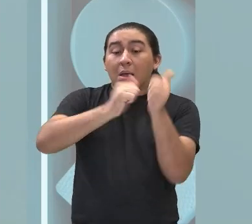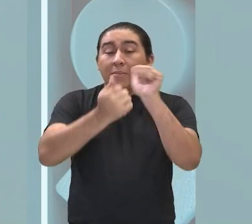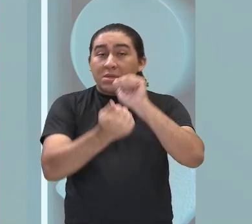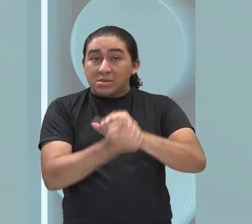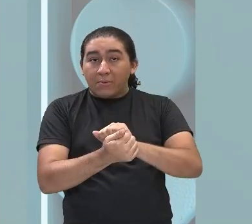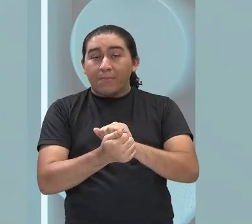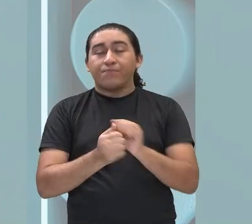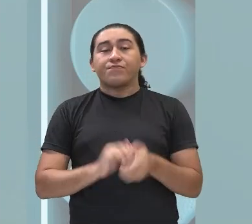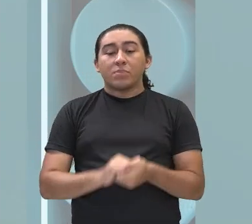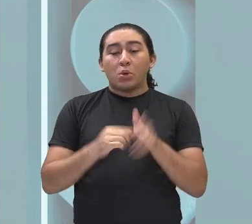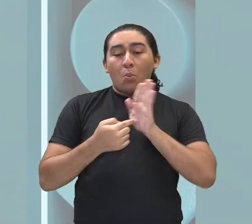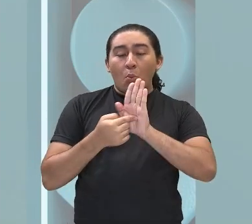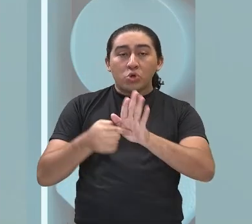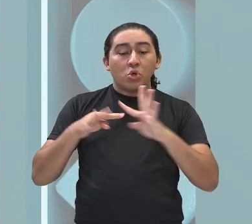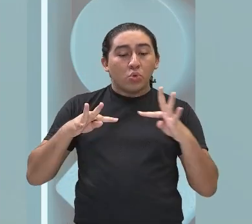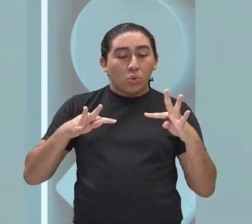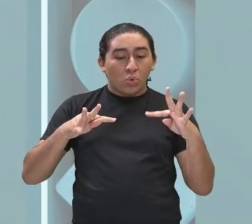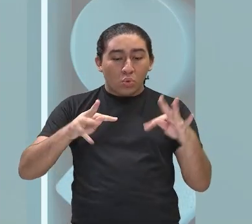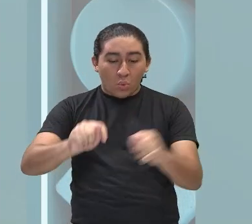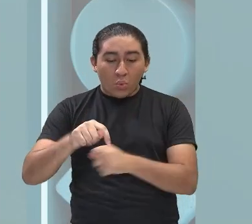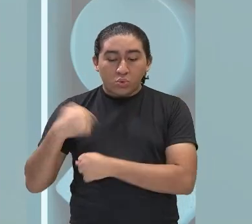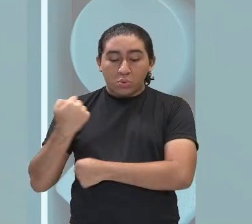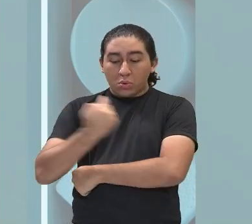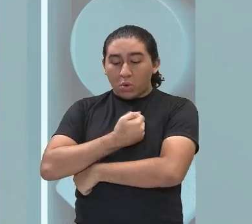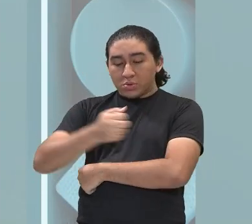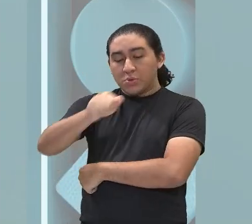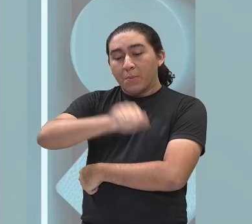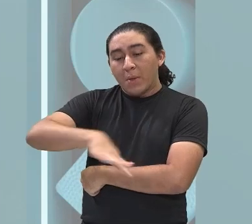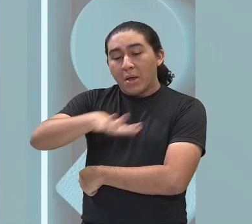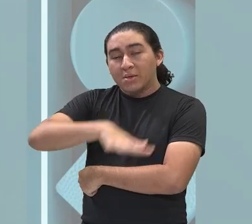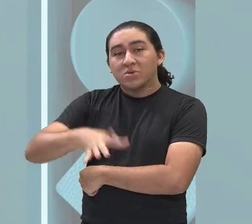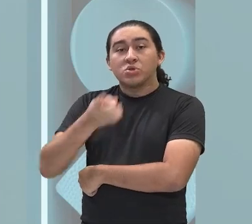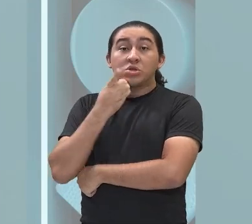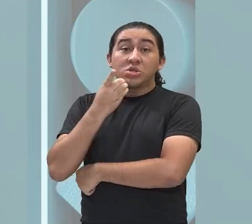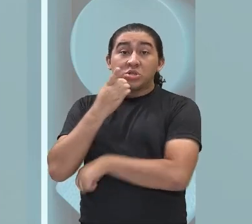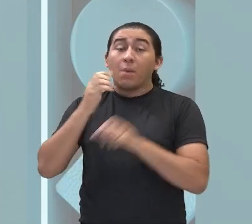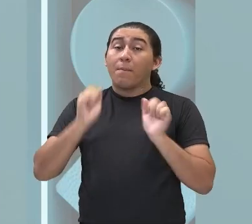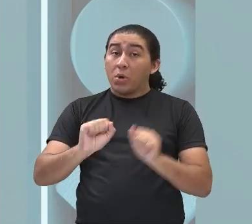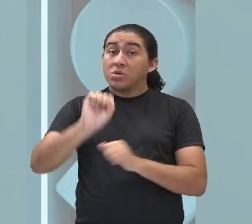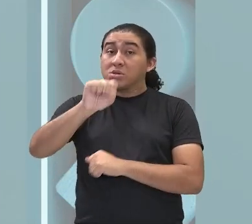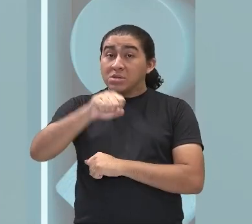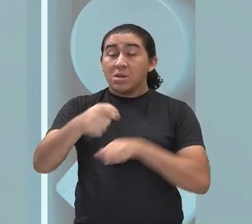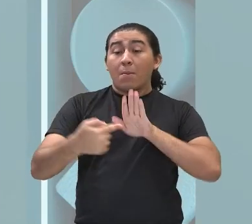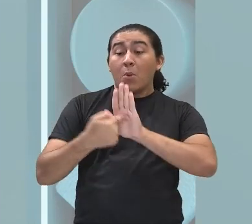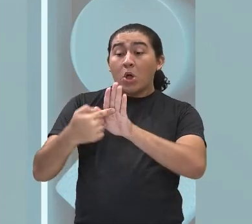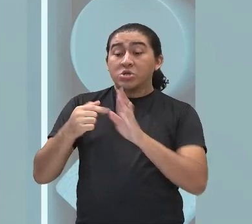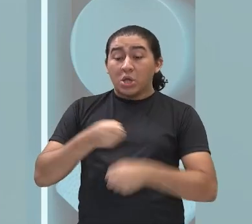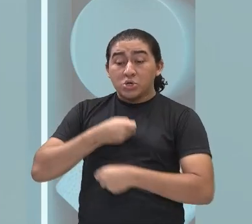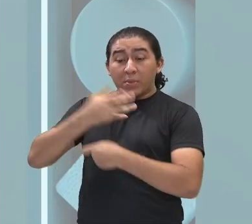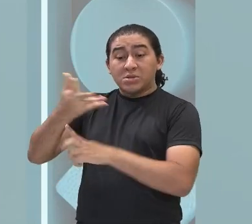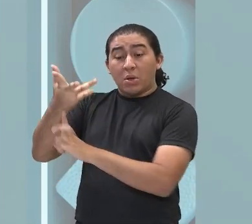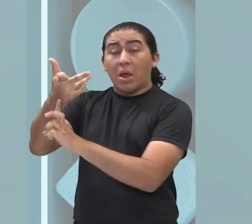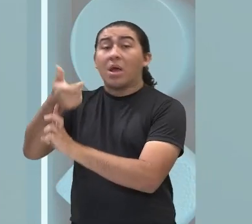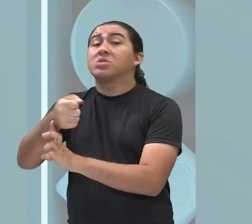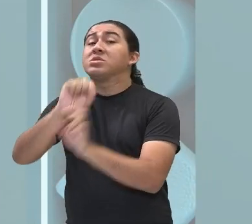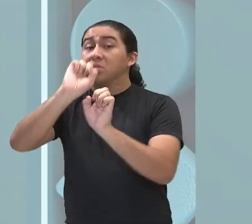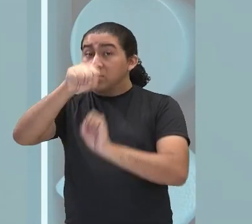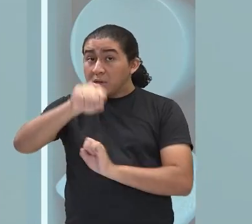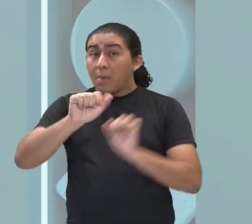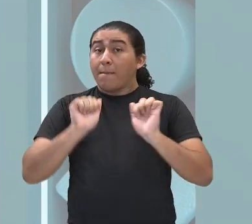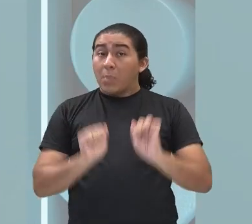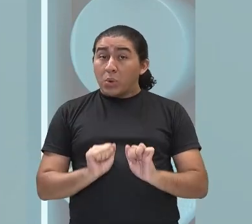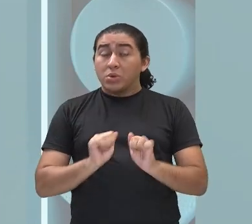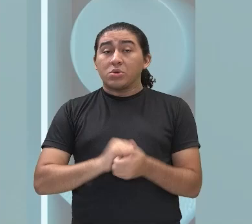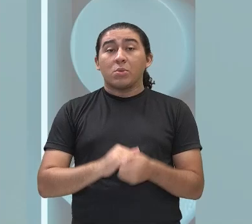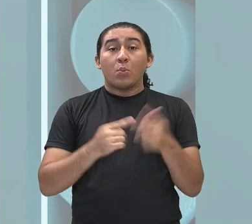nosso redor, tudo que é do nosso cotidiano, eu posso levar para a cena? Pode, claro, porque você